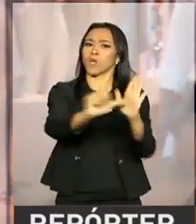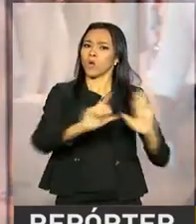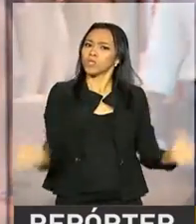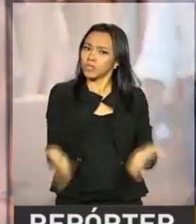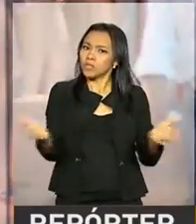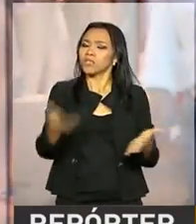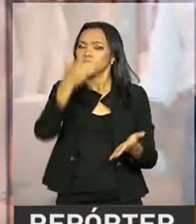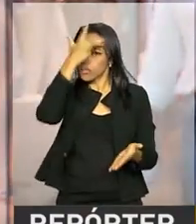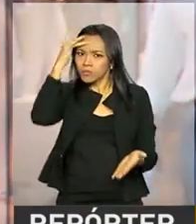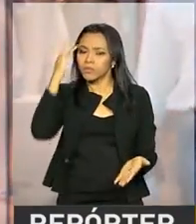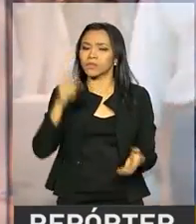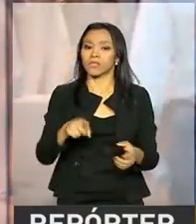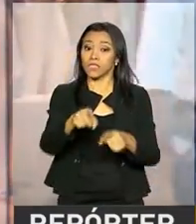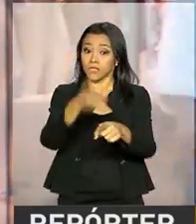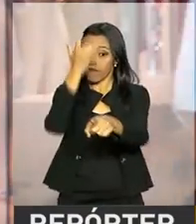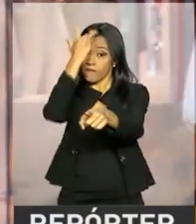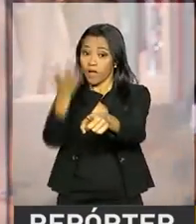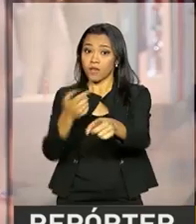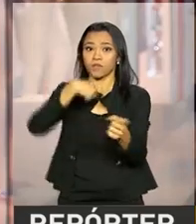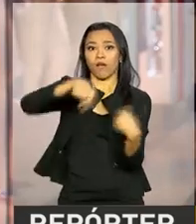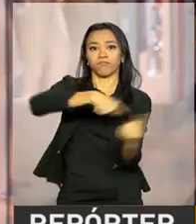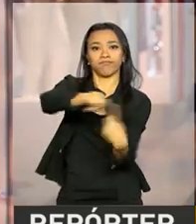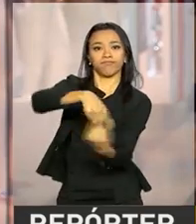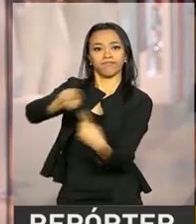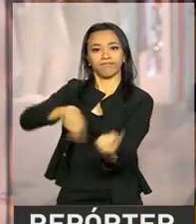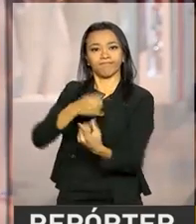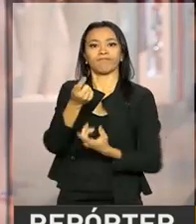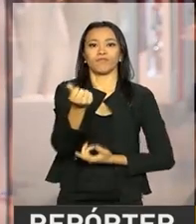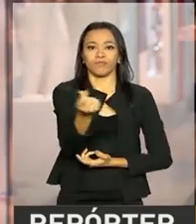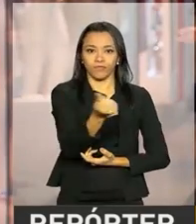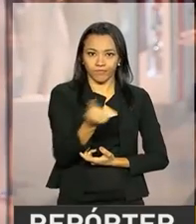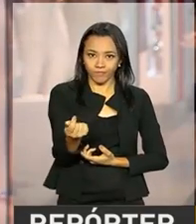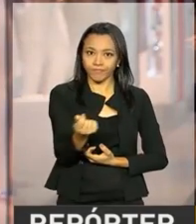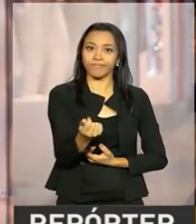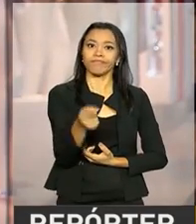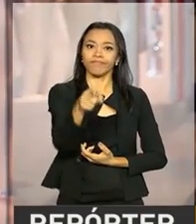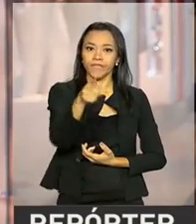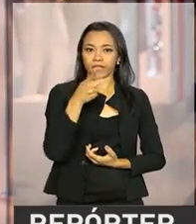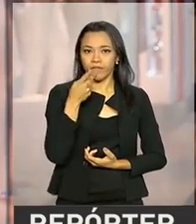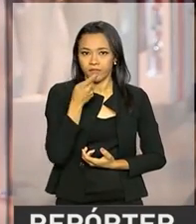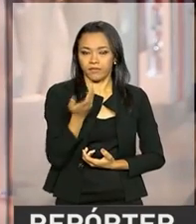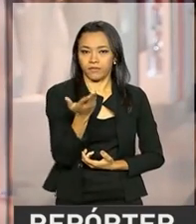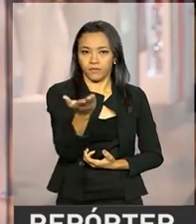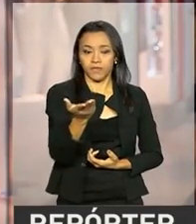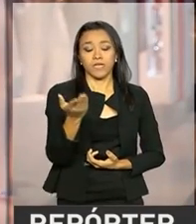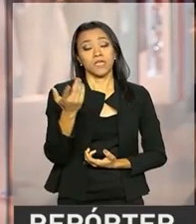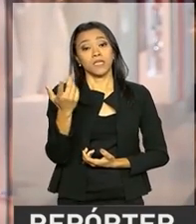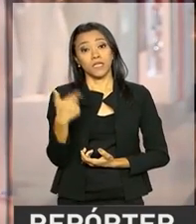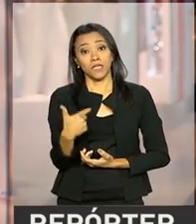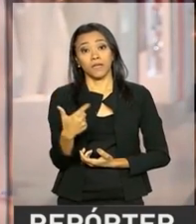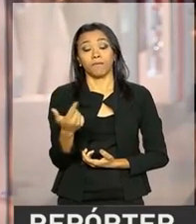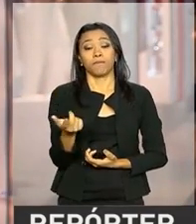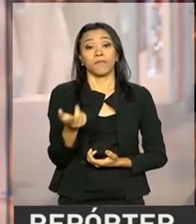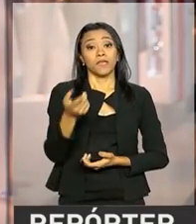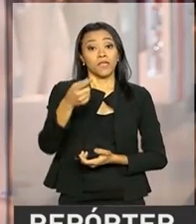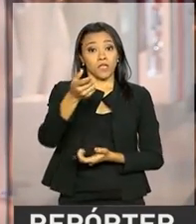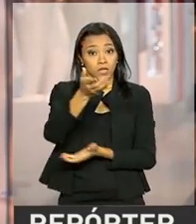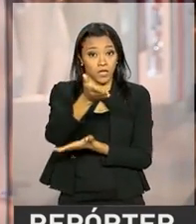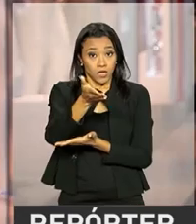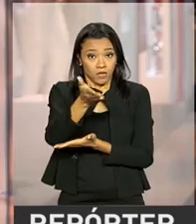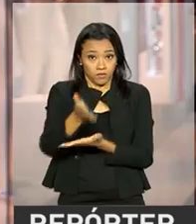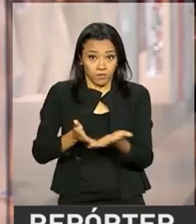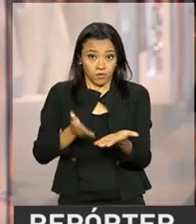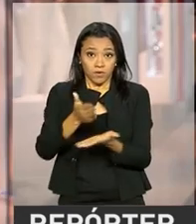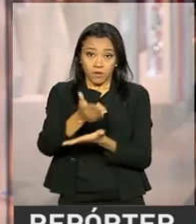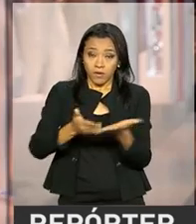facilitar o funcionamento do comércio e tende e parte desse custo que existia ser repassado